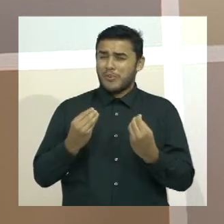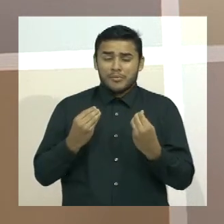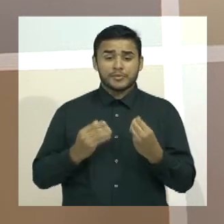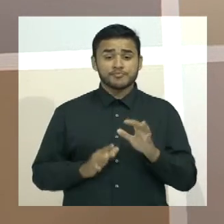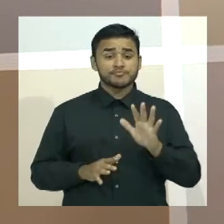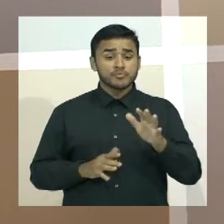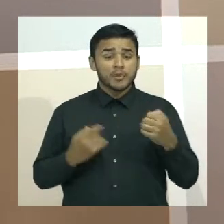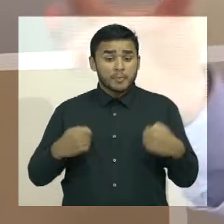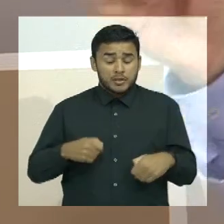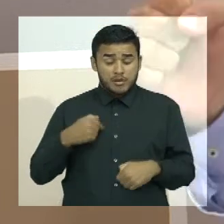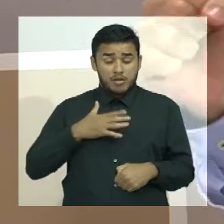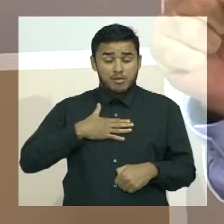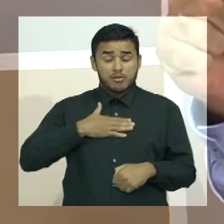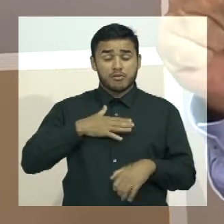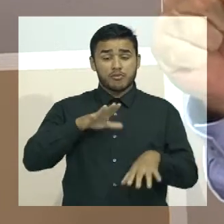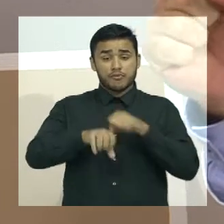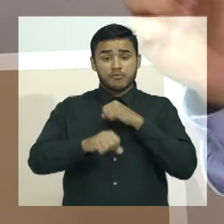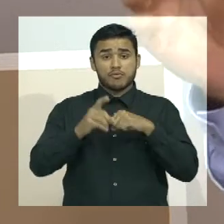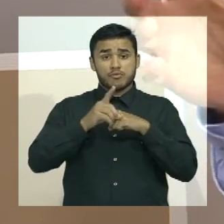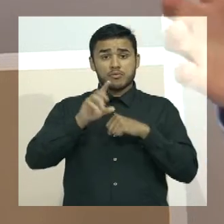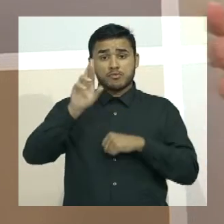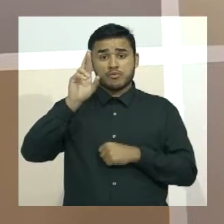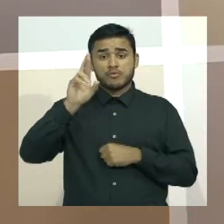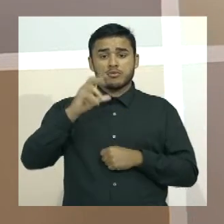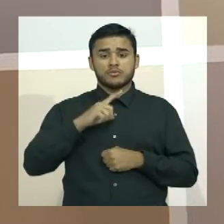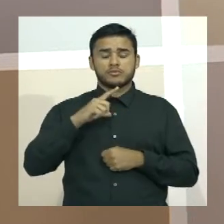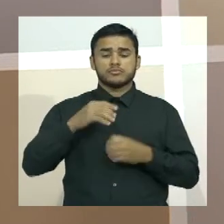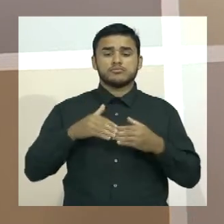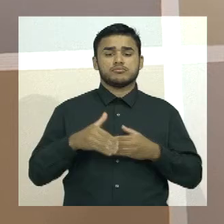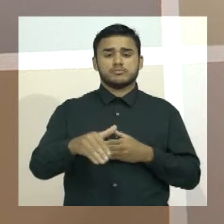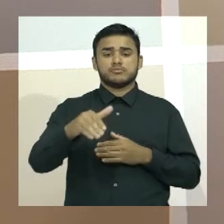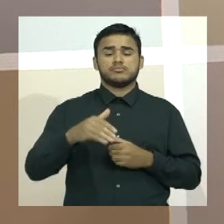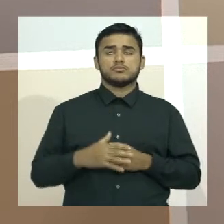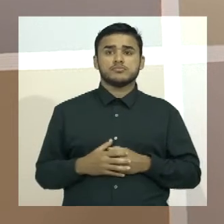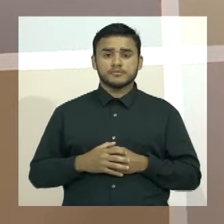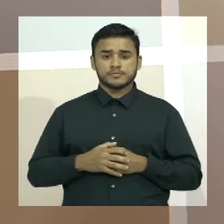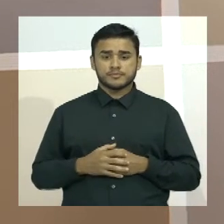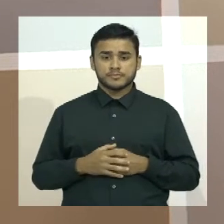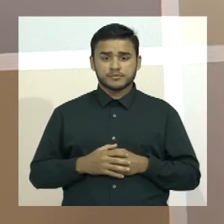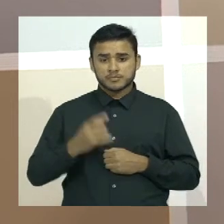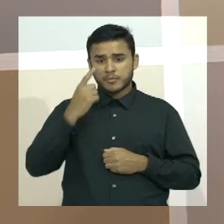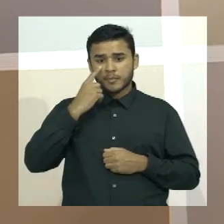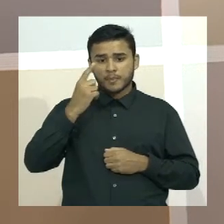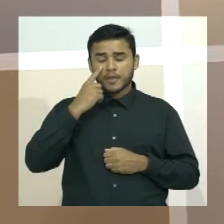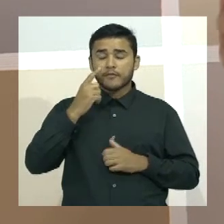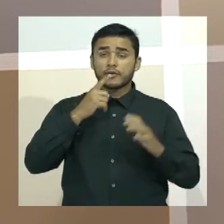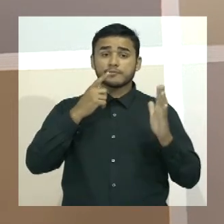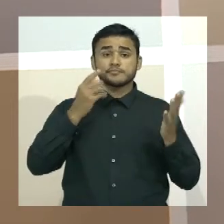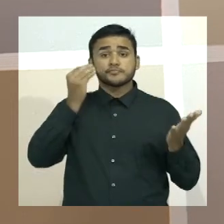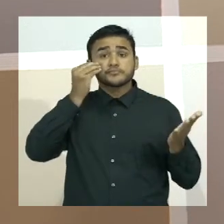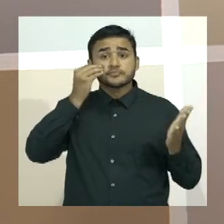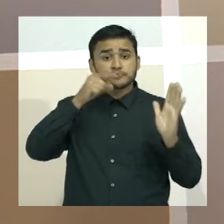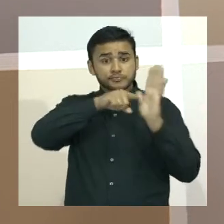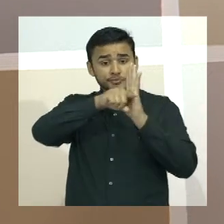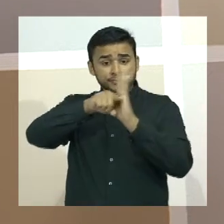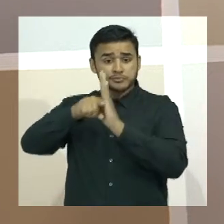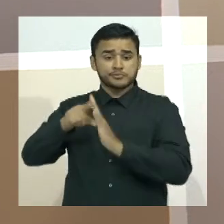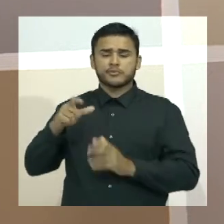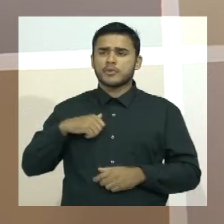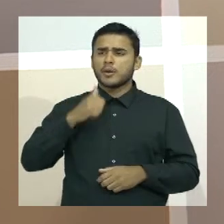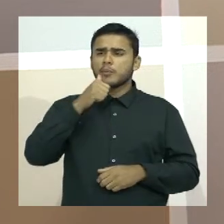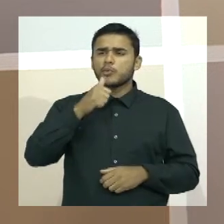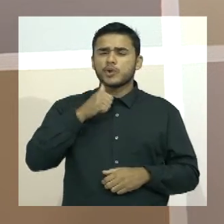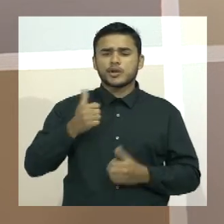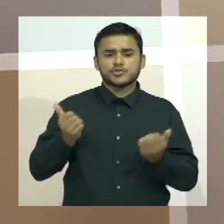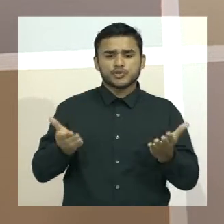linha de pesquisa. Qual foi a minha tese de doutorado? Foi uma pesquisa experimental com cobaias. Então, assim, o que é que acontece? Mulheres jovens que